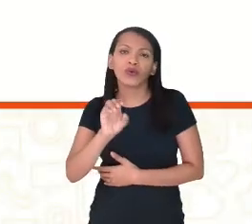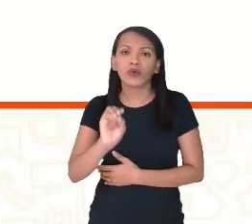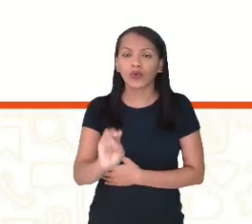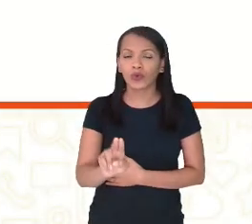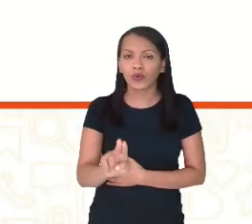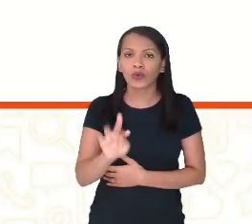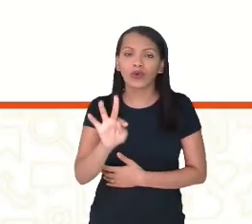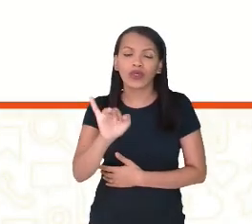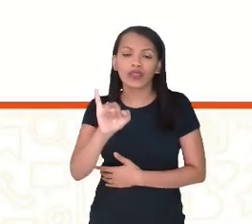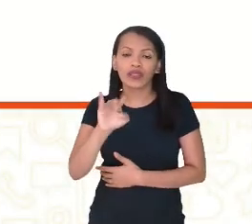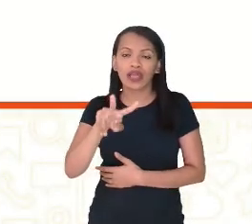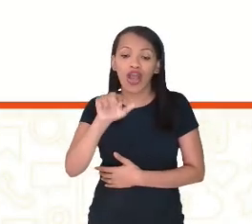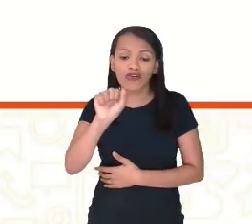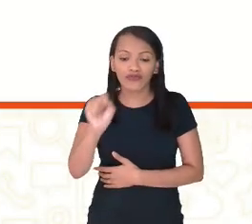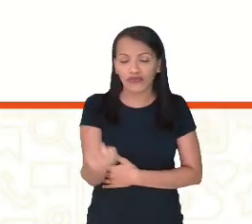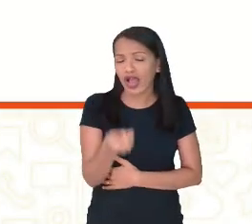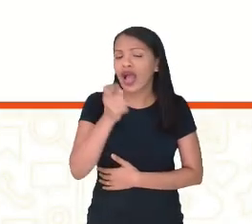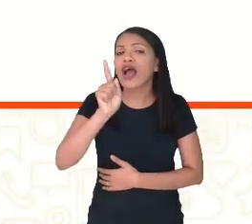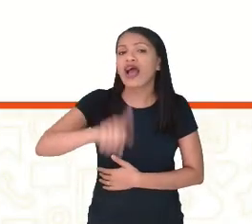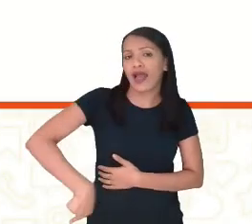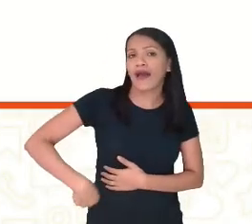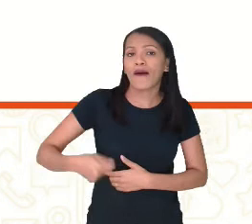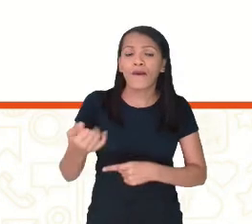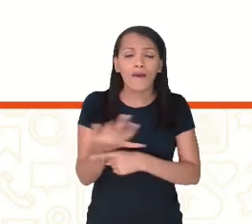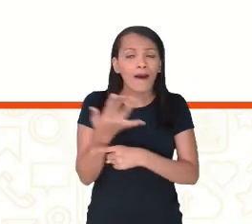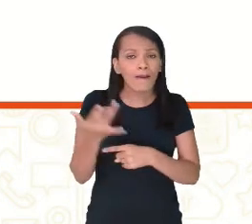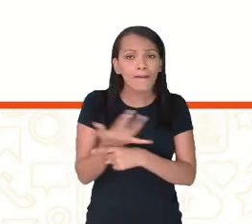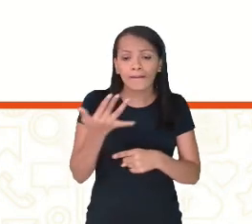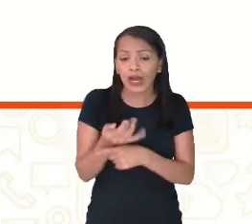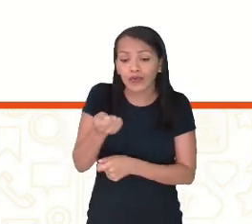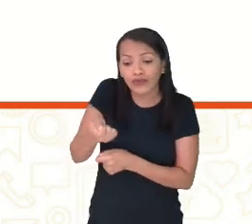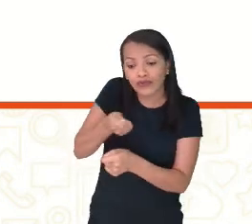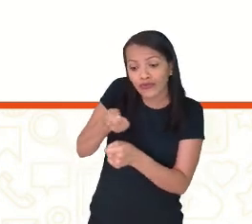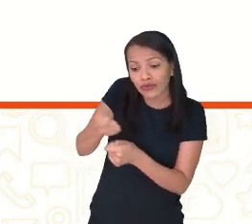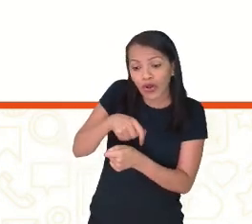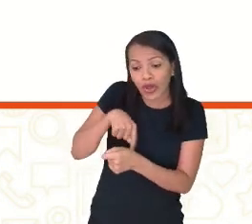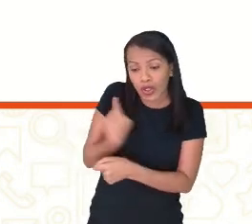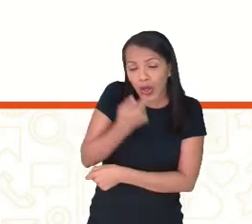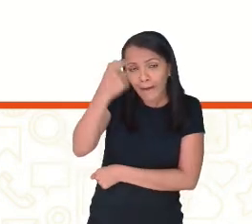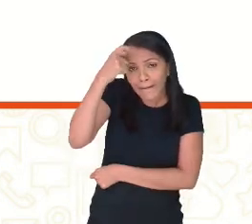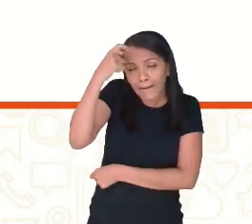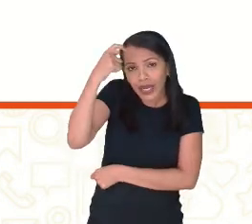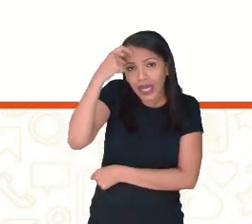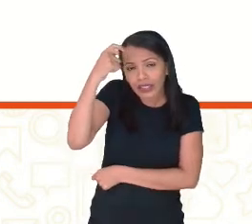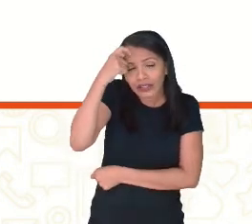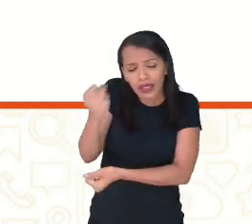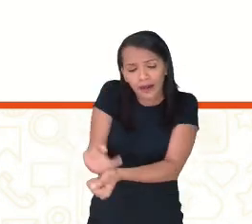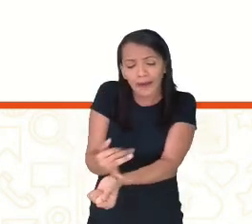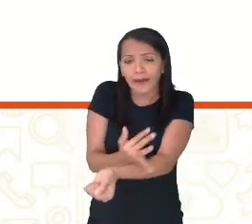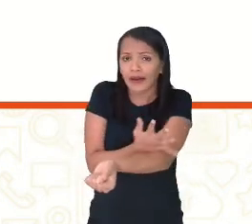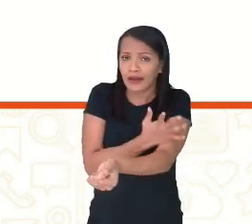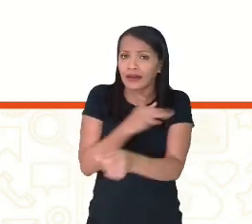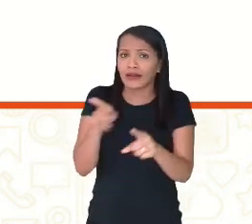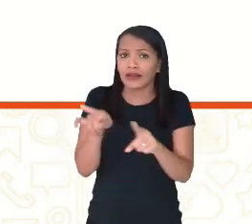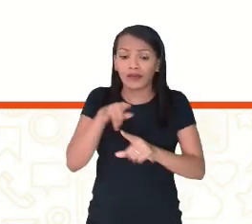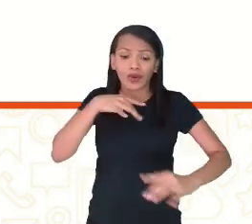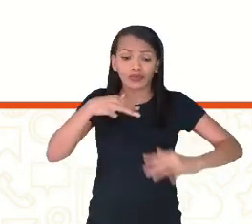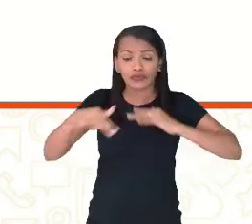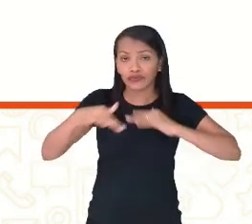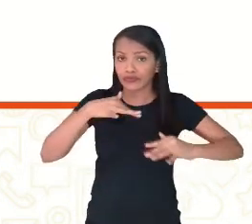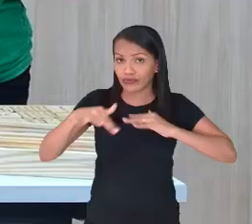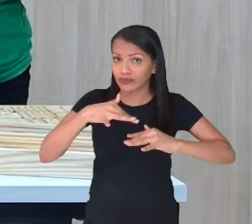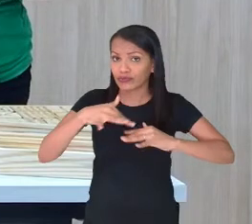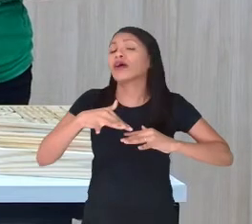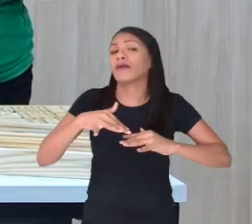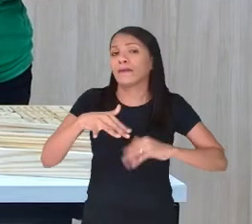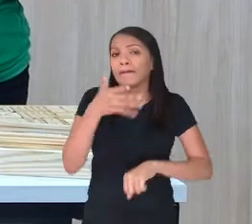são habilidades que, entre outras coisas, controlam nossos pensamentos, emoções e ações.